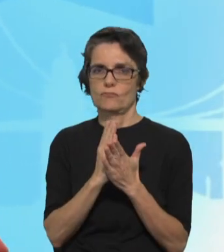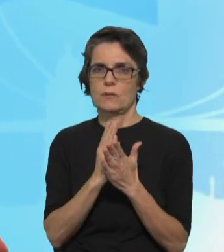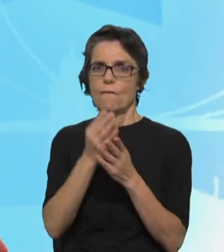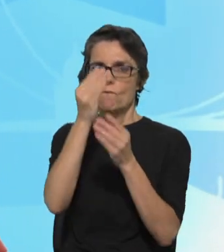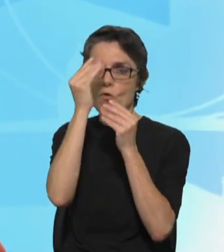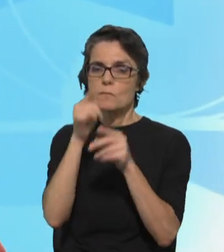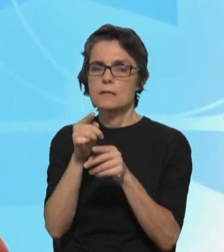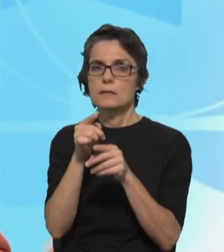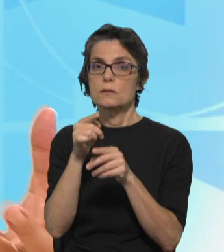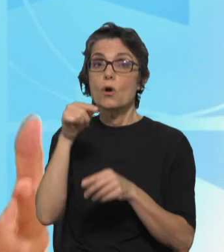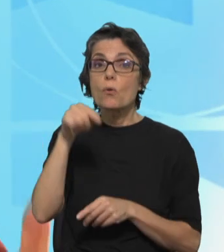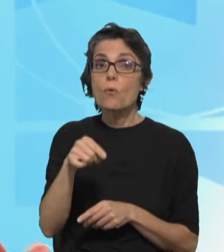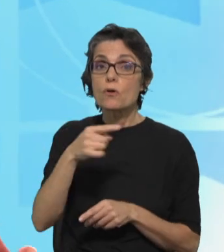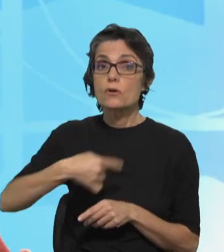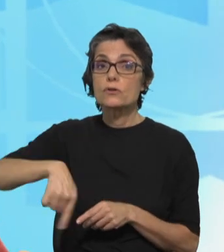de nós termos hoje